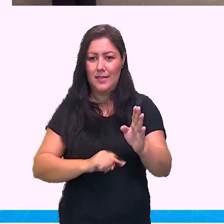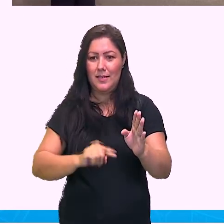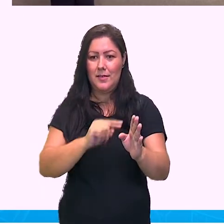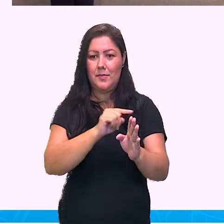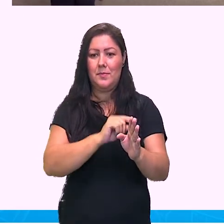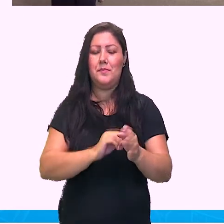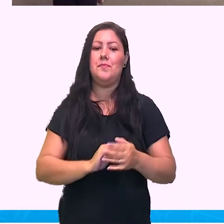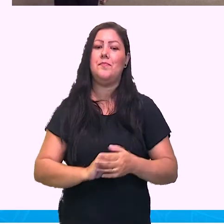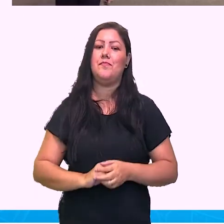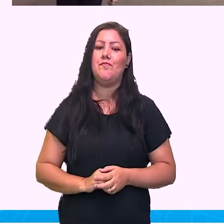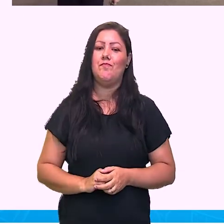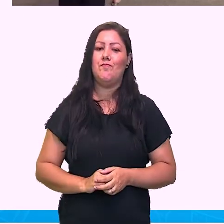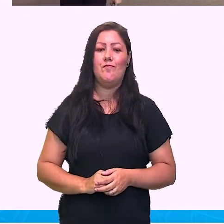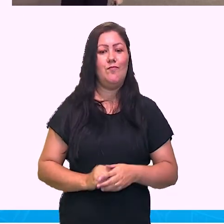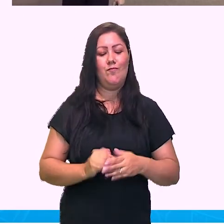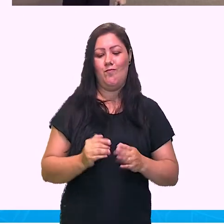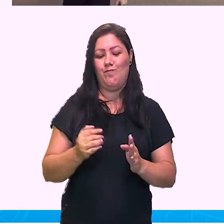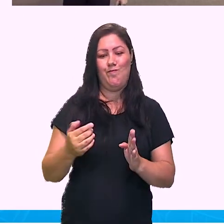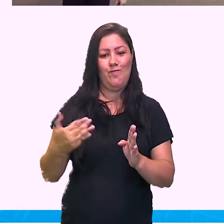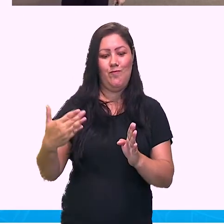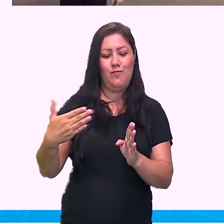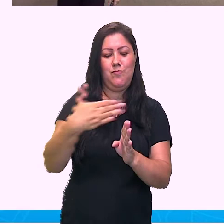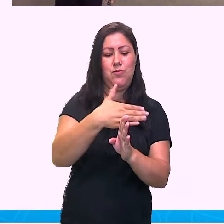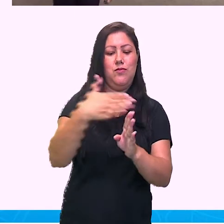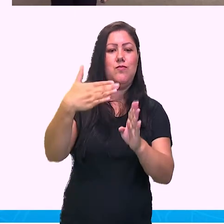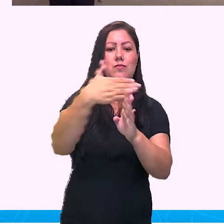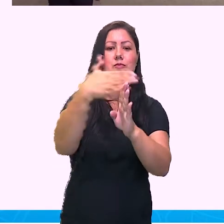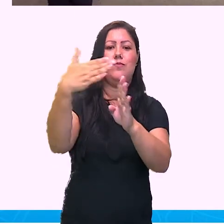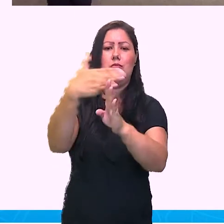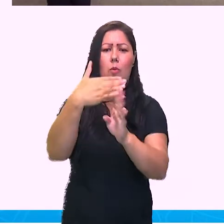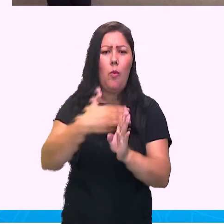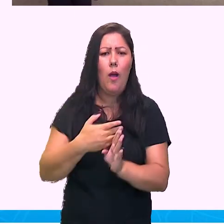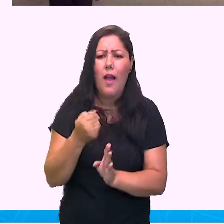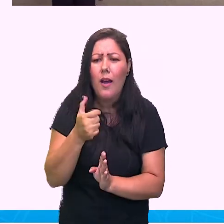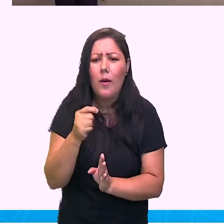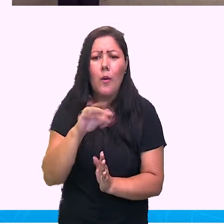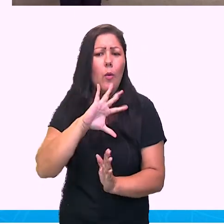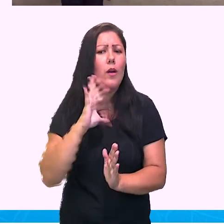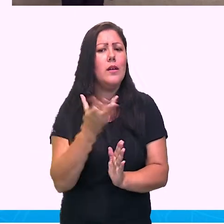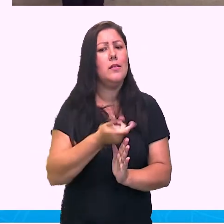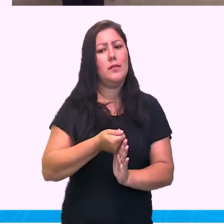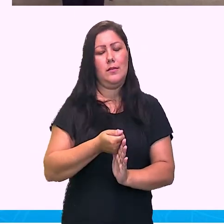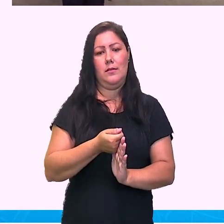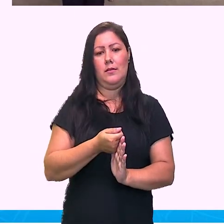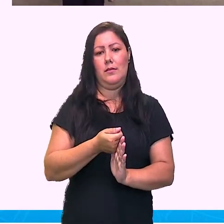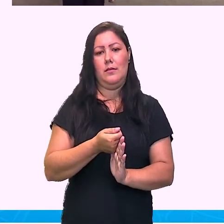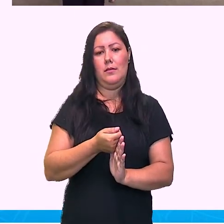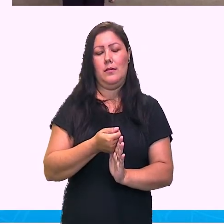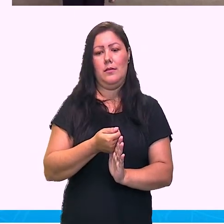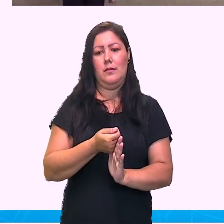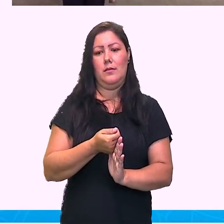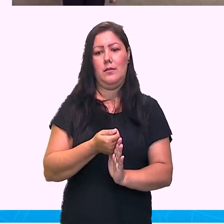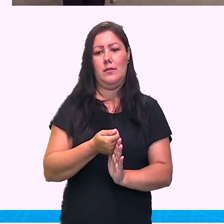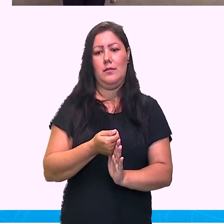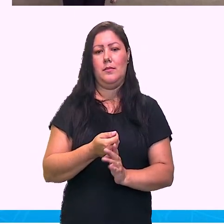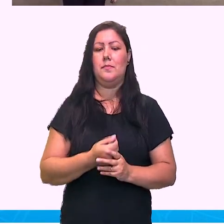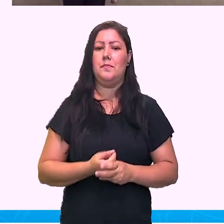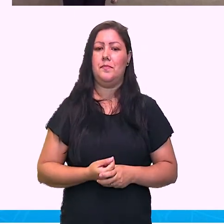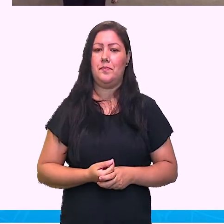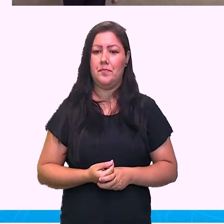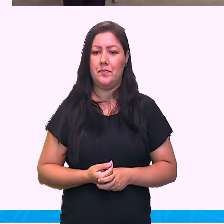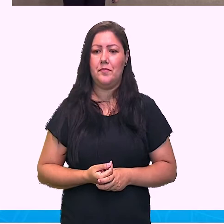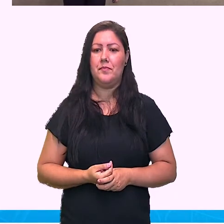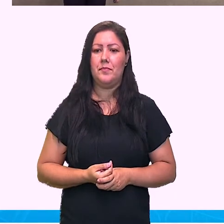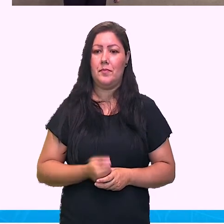Ele faz fronteira com quase todos os países da América do Sul. Ok?